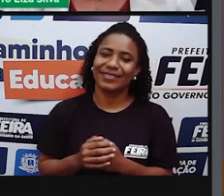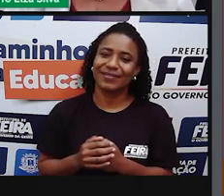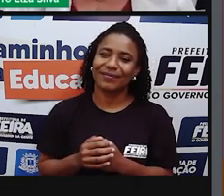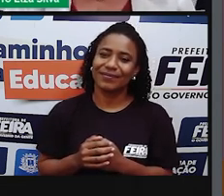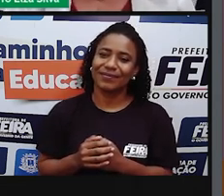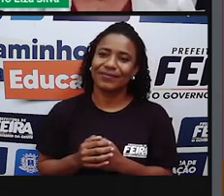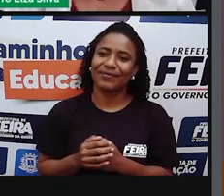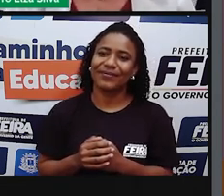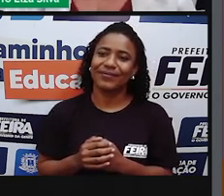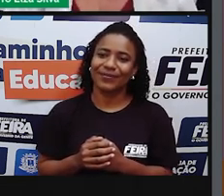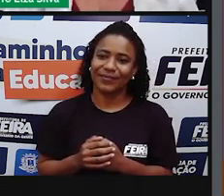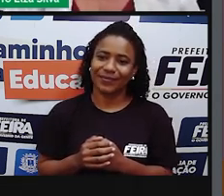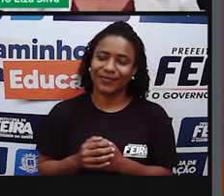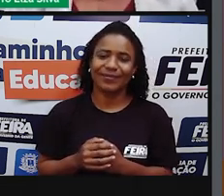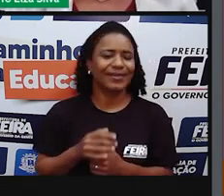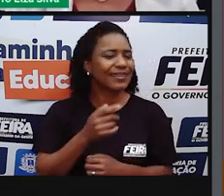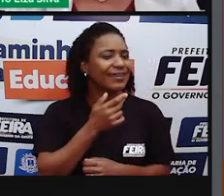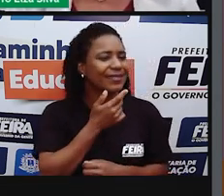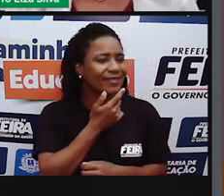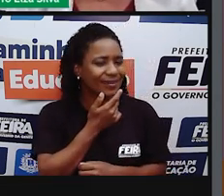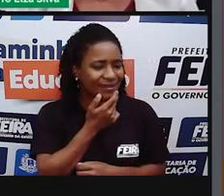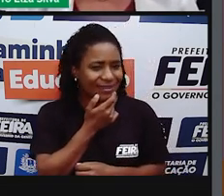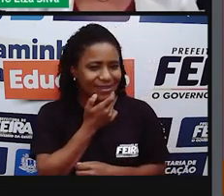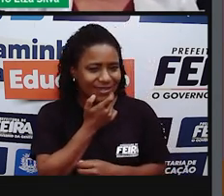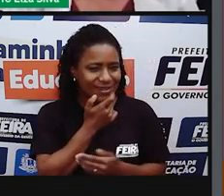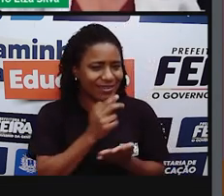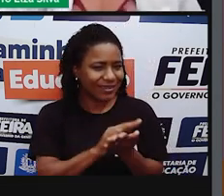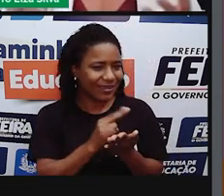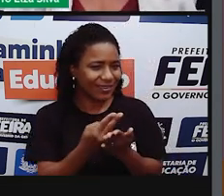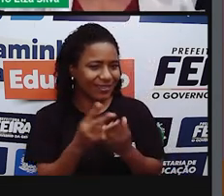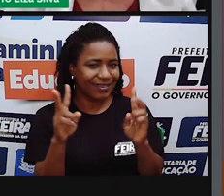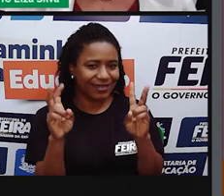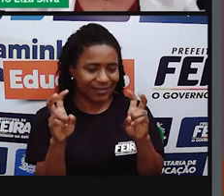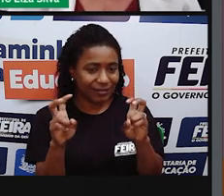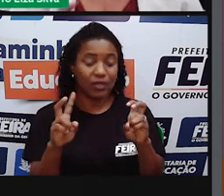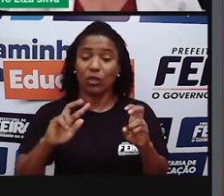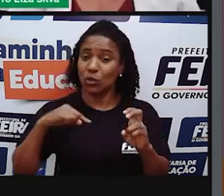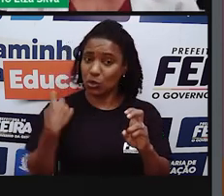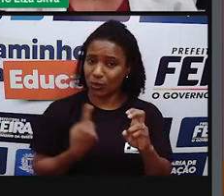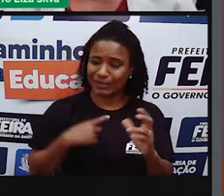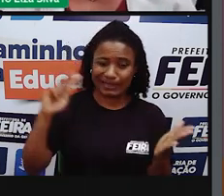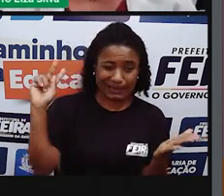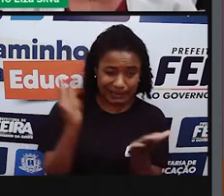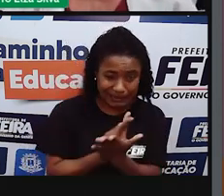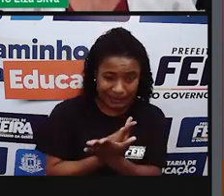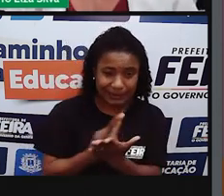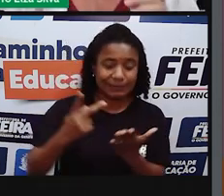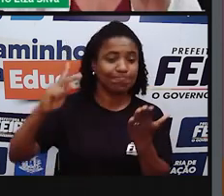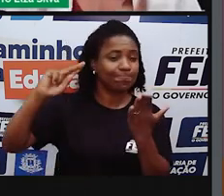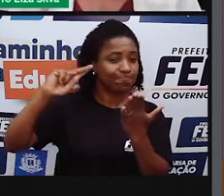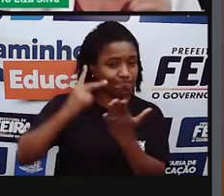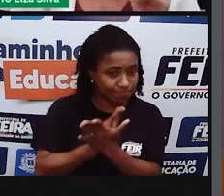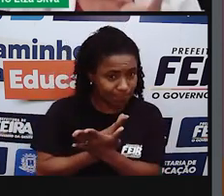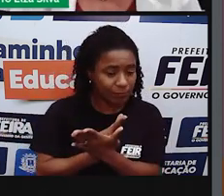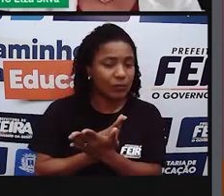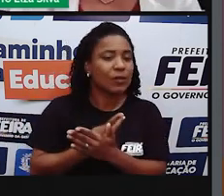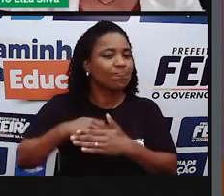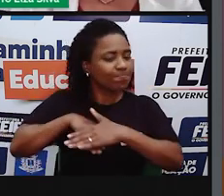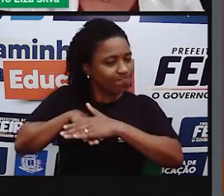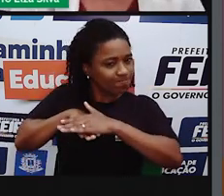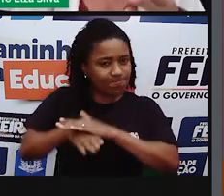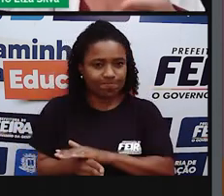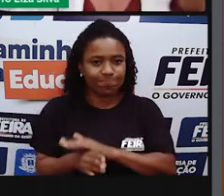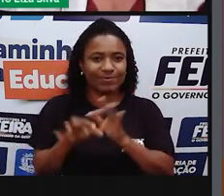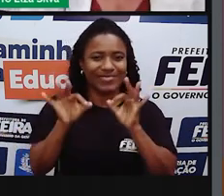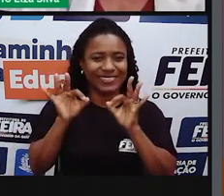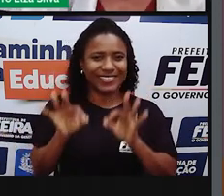failure. O que é que esse provérbio nos ensina? É errando que se aprende. Então não deixe de fazer